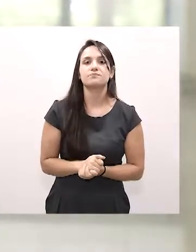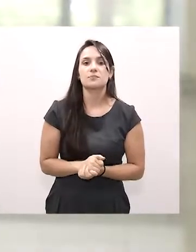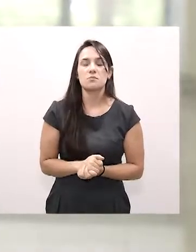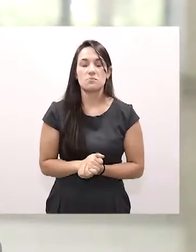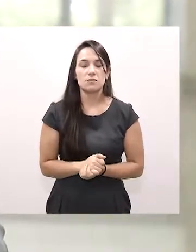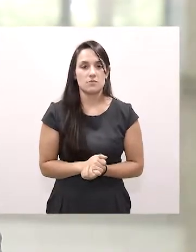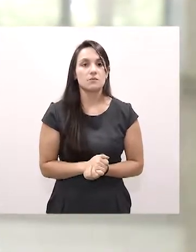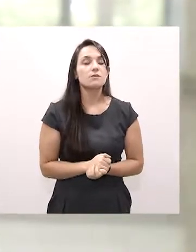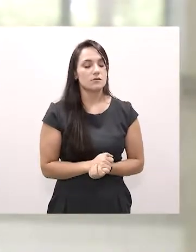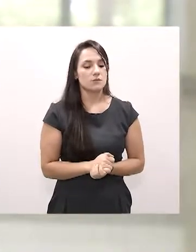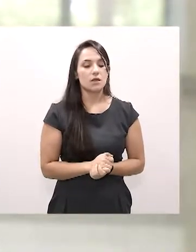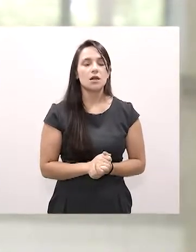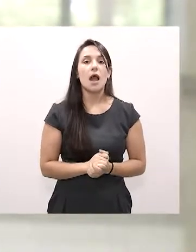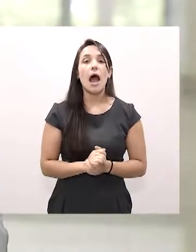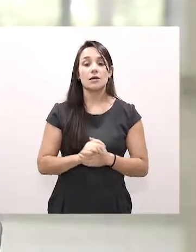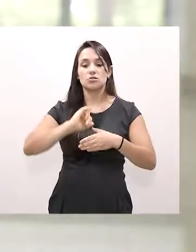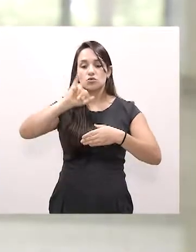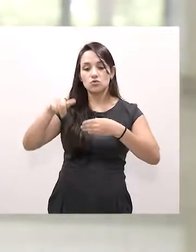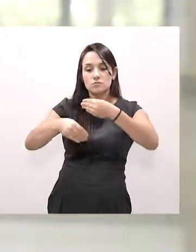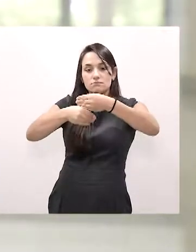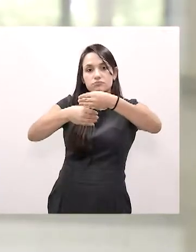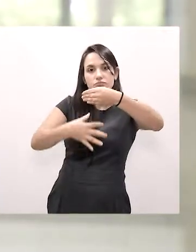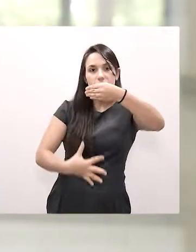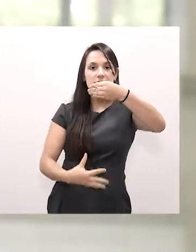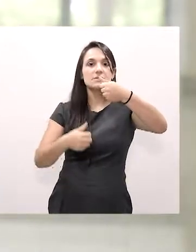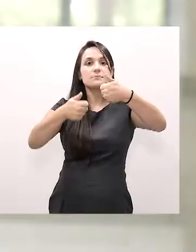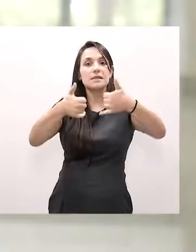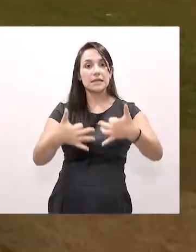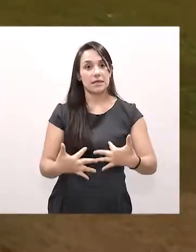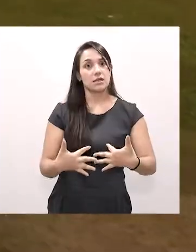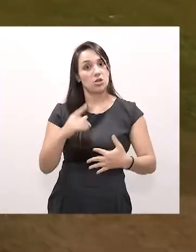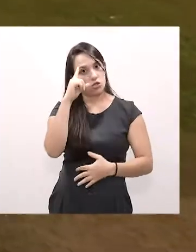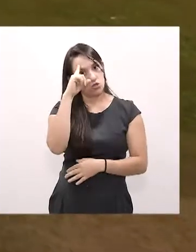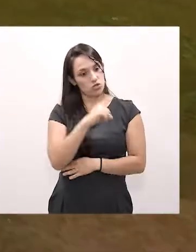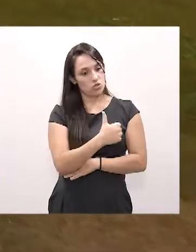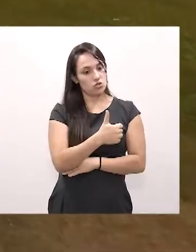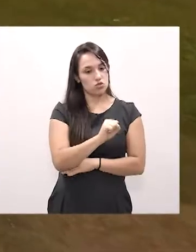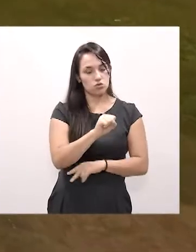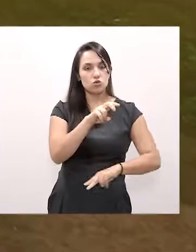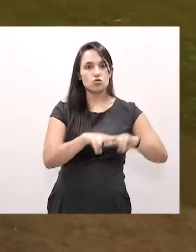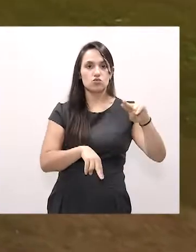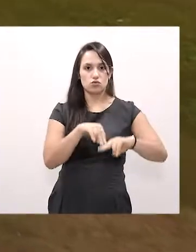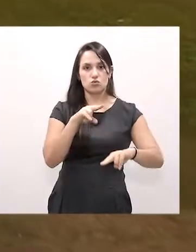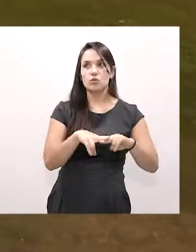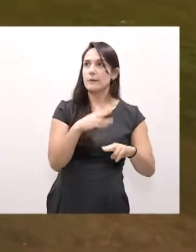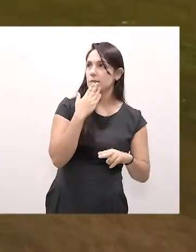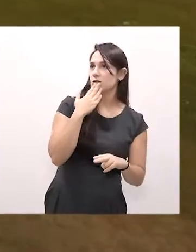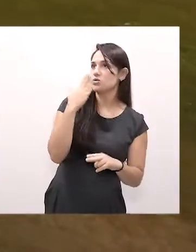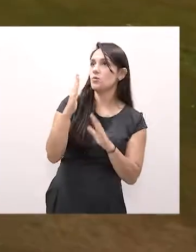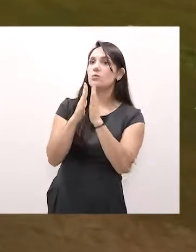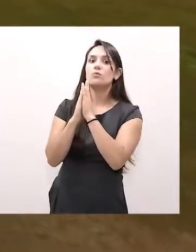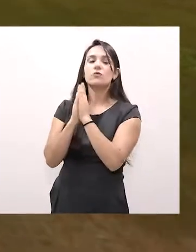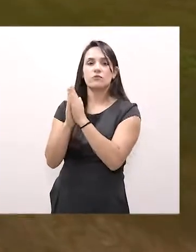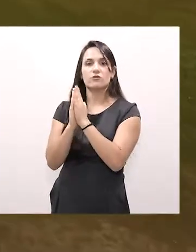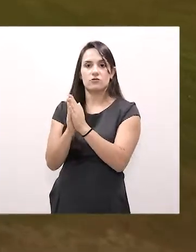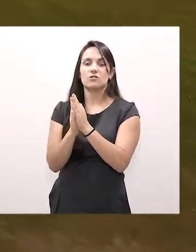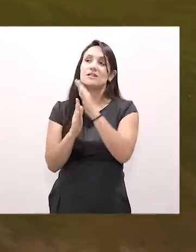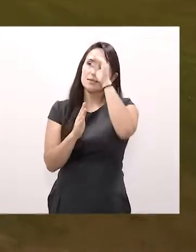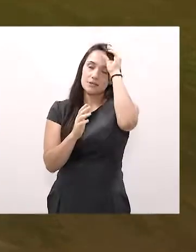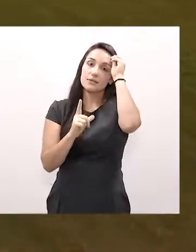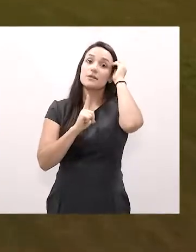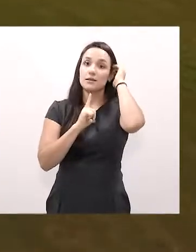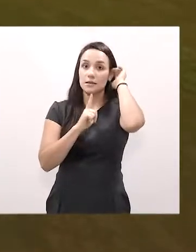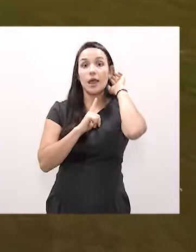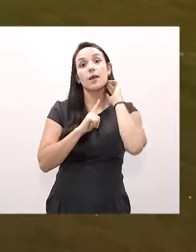terça-feira. Conforme consta na justificativa do projeto, em 18 de junho de 2020, quando foi